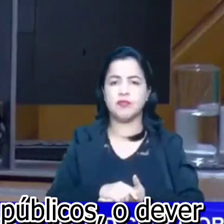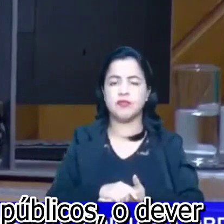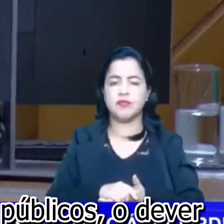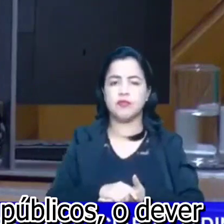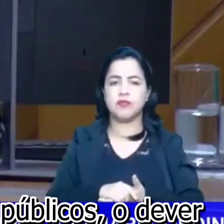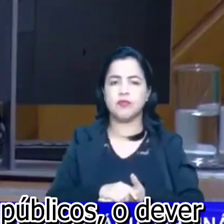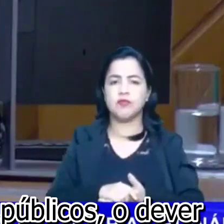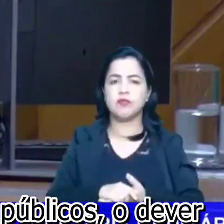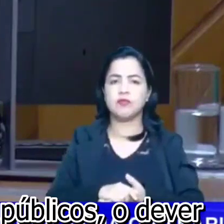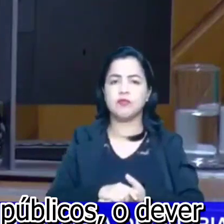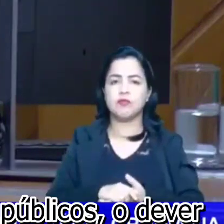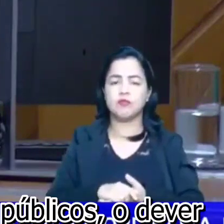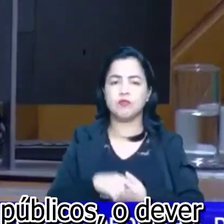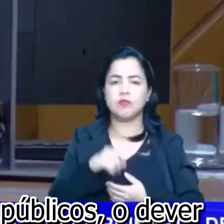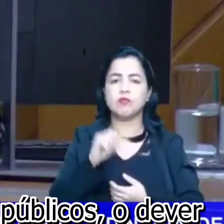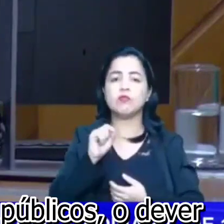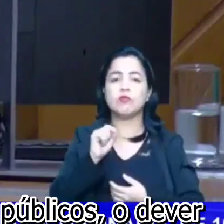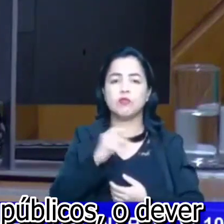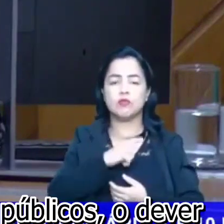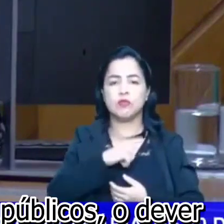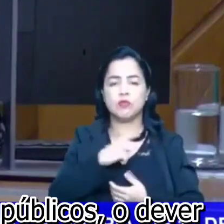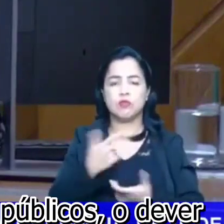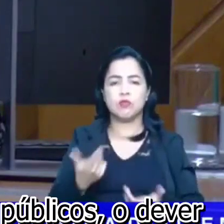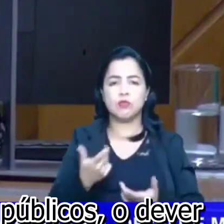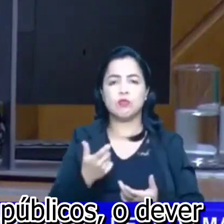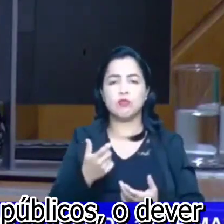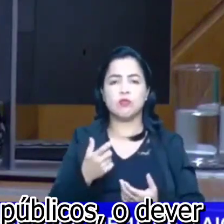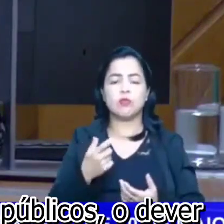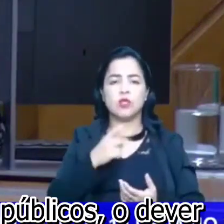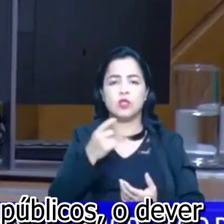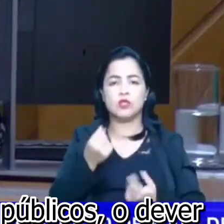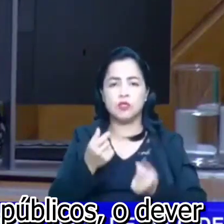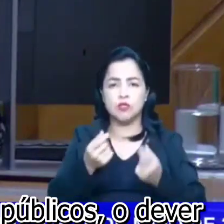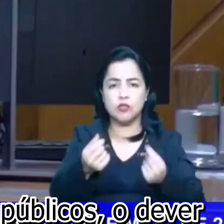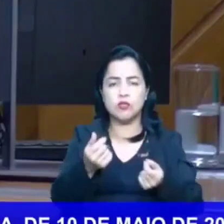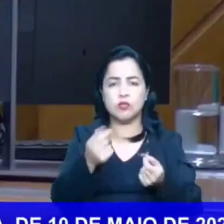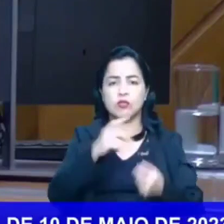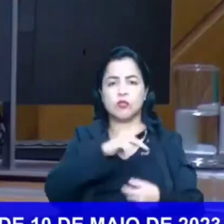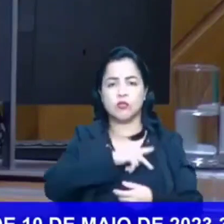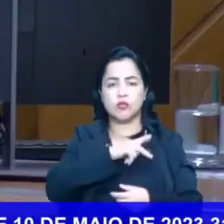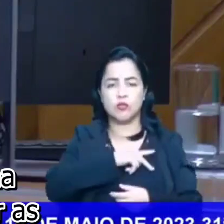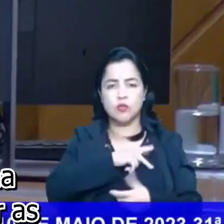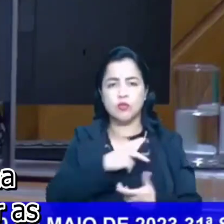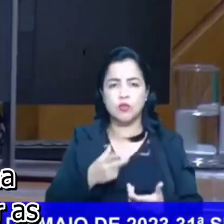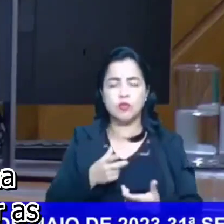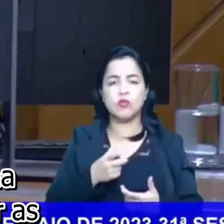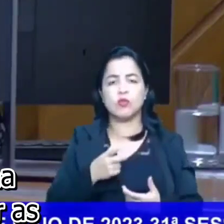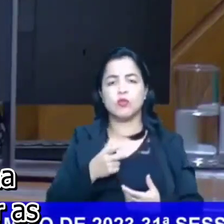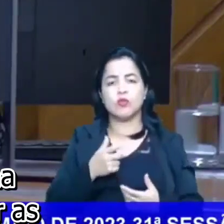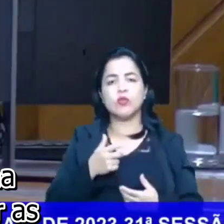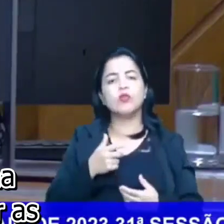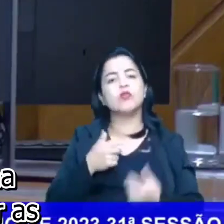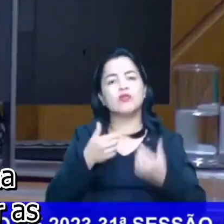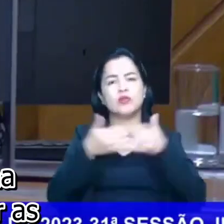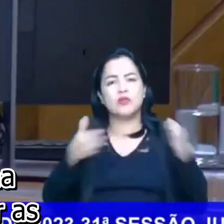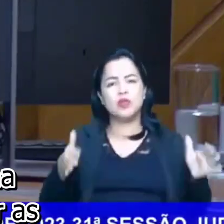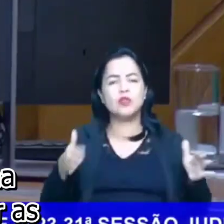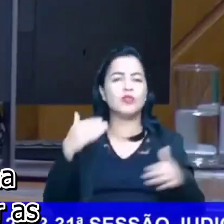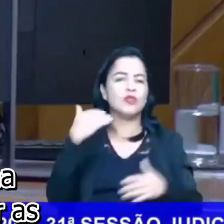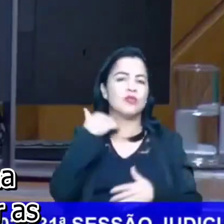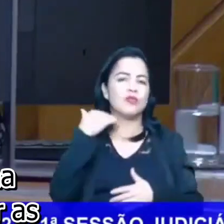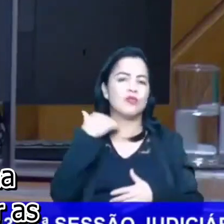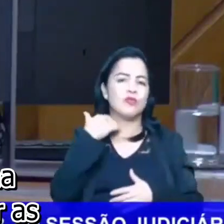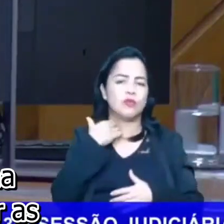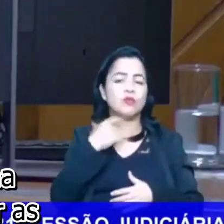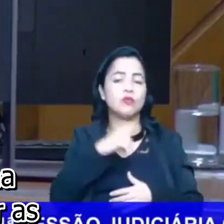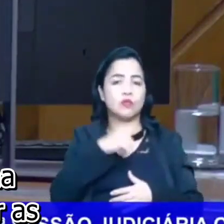Como dito, em que pese não haver repasse de valores públicos, o dever da abertura das contas está